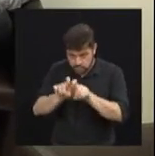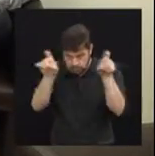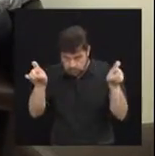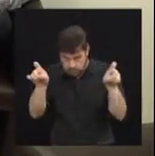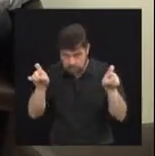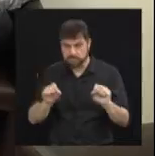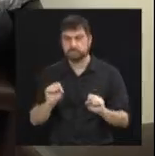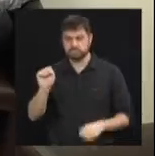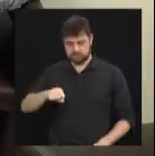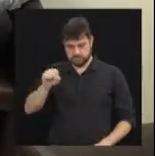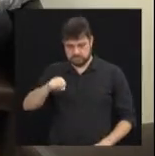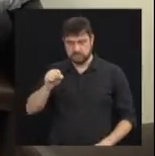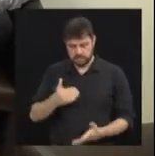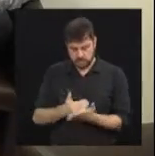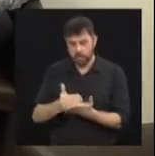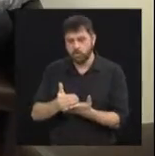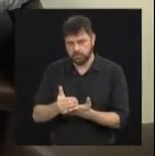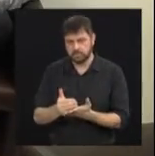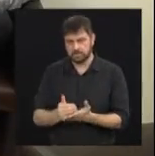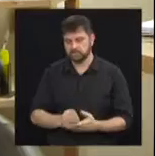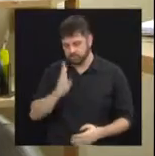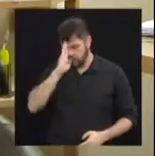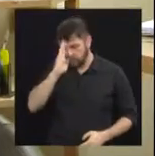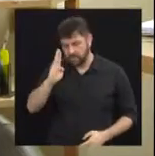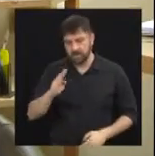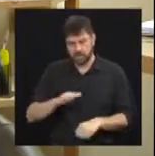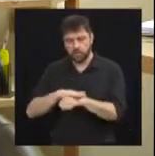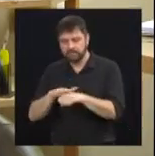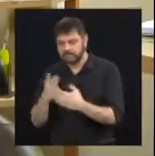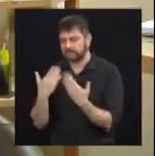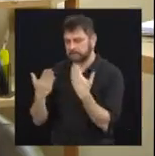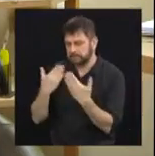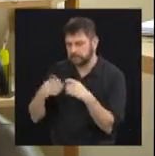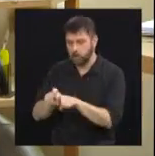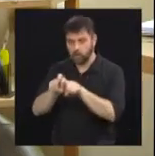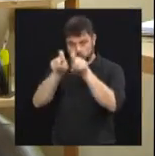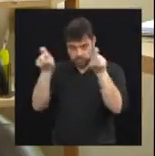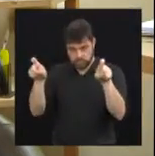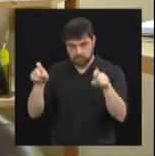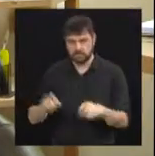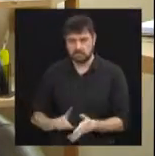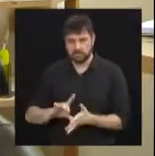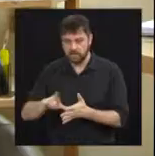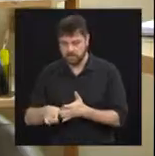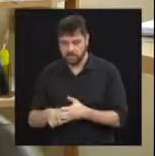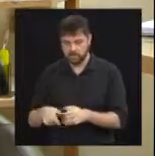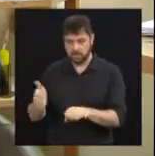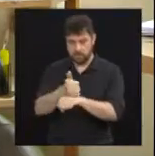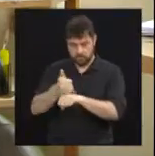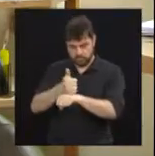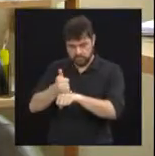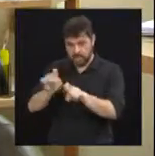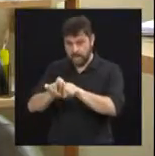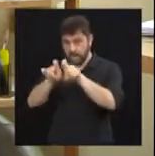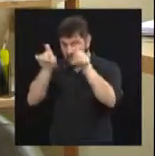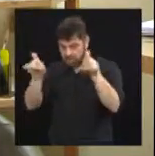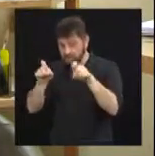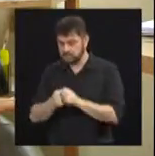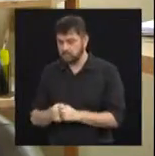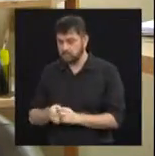ginecologista. Sim, o ideal seria conversar assim, com o ginecologista e nesses casos o próprio profissional, o próprio